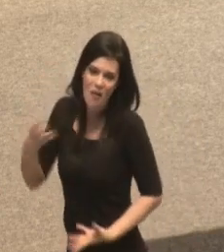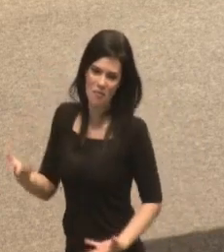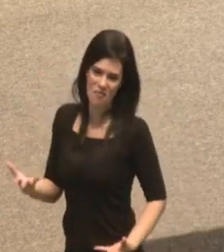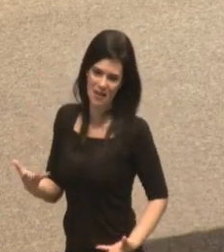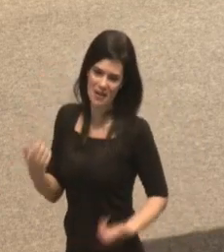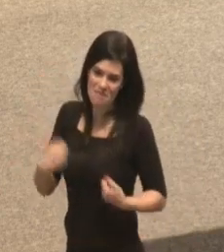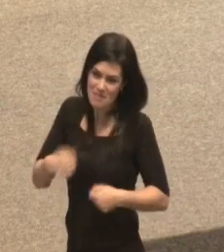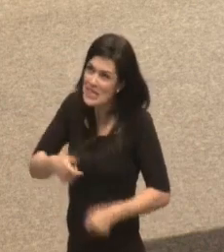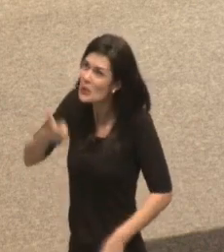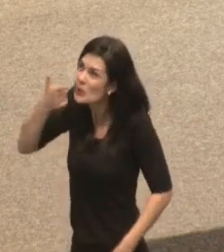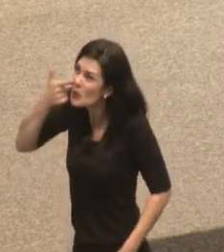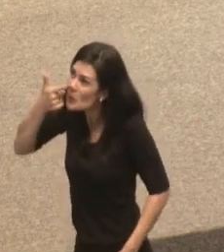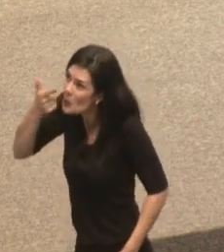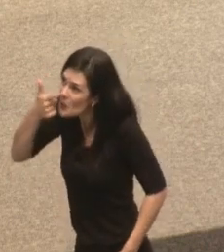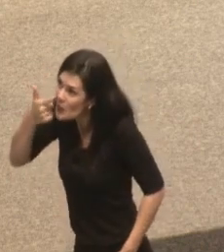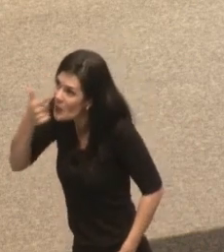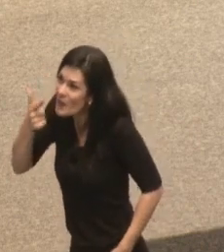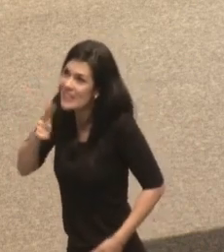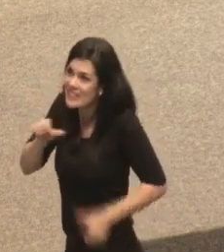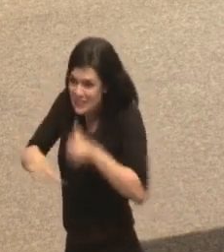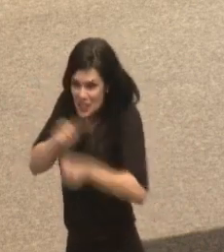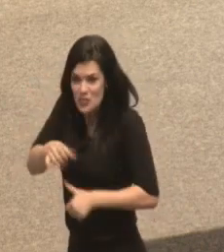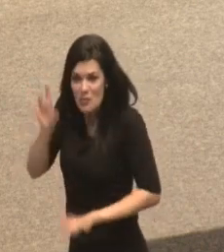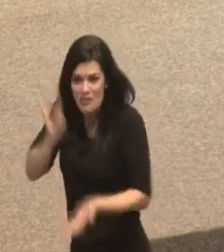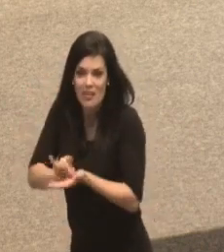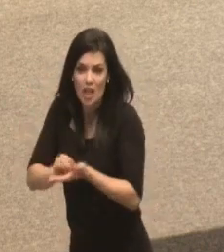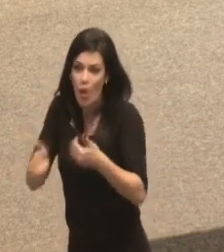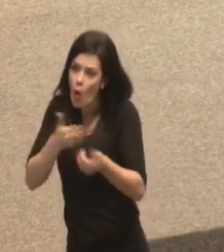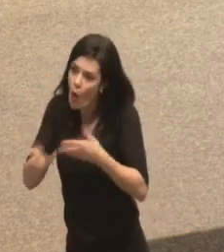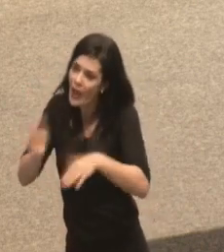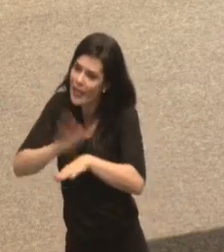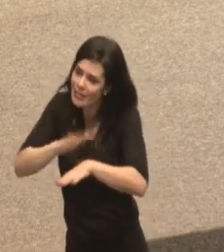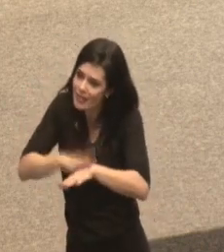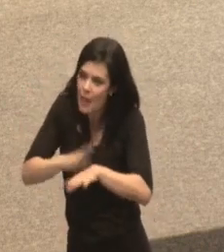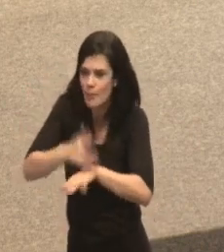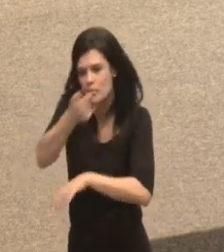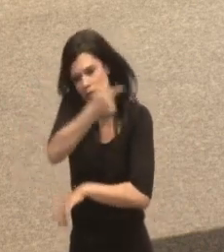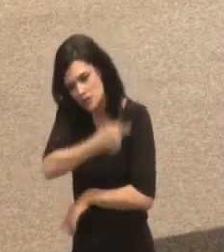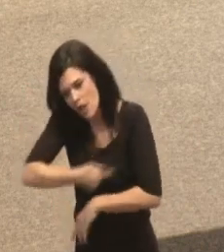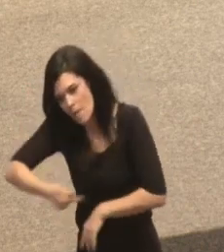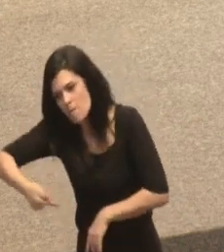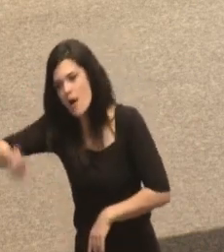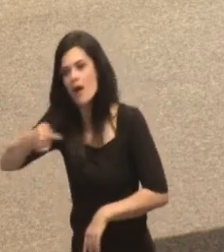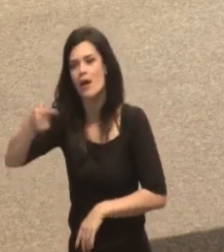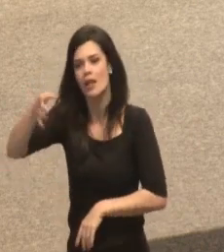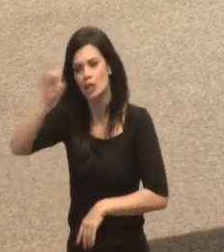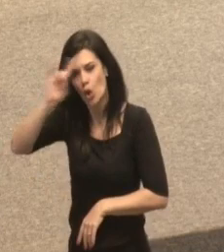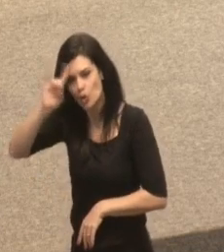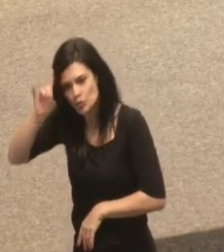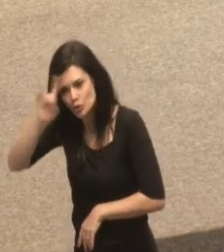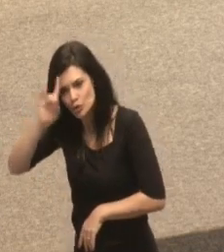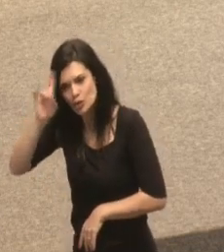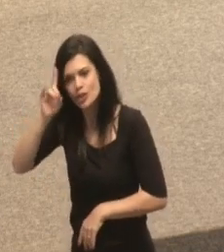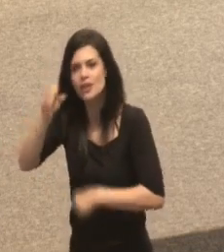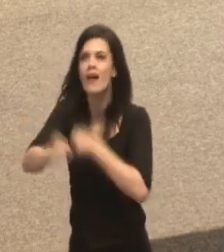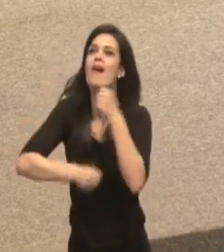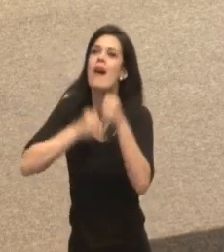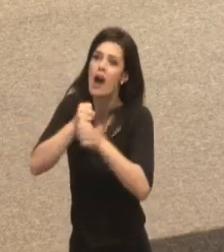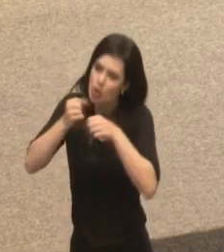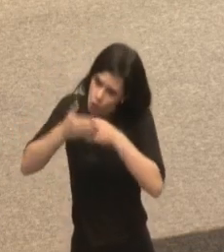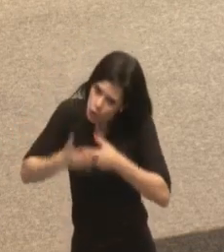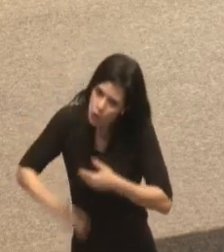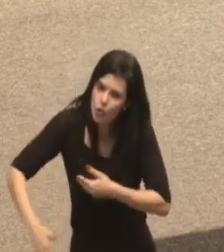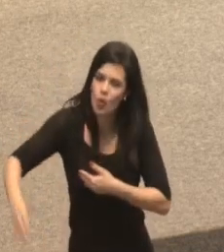vive intensamente, em todo o tempo, 7 dias, 24 horas por dia. Cristo vive em mim, eu não